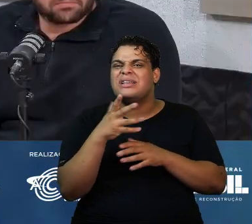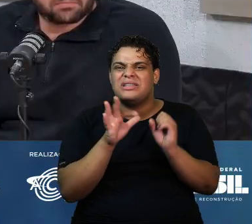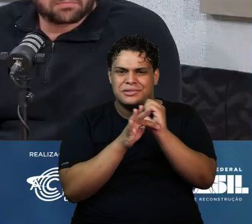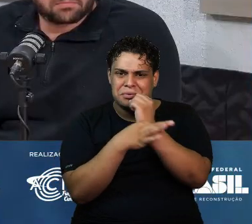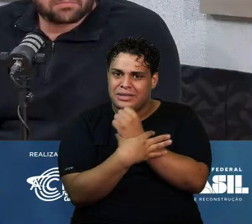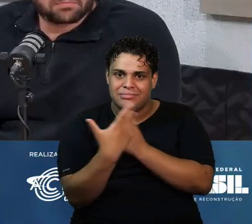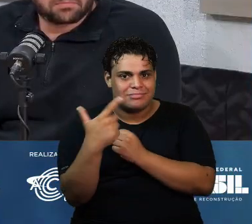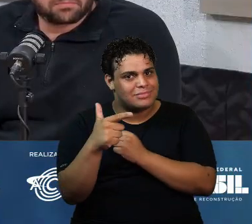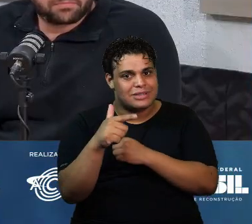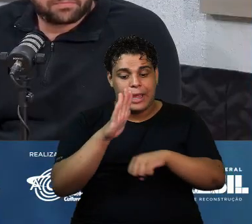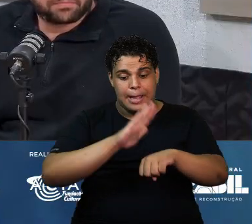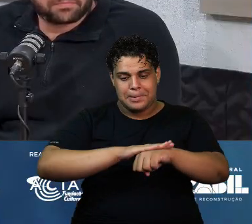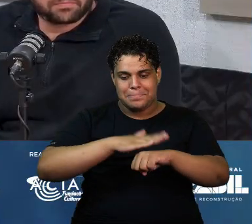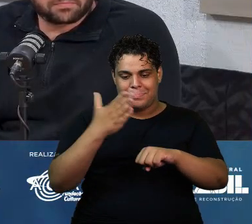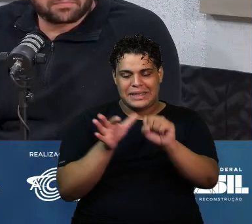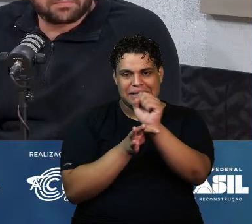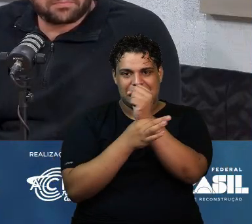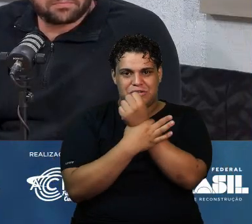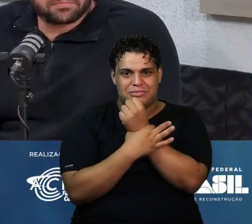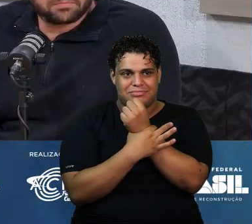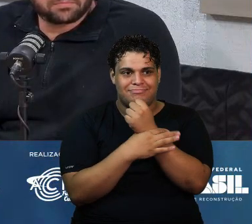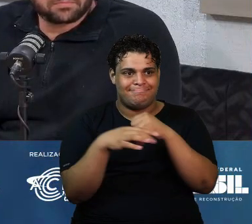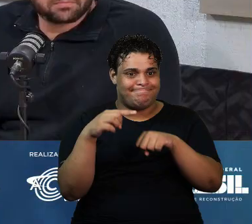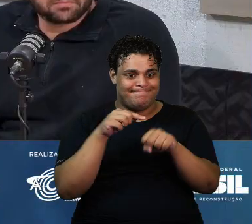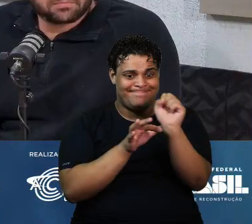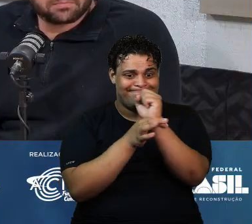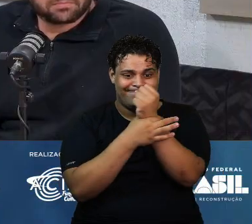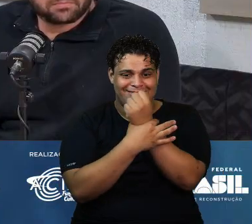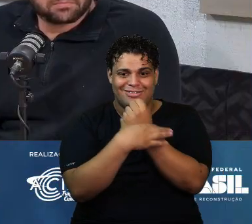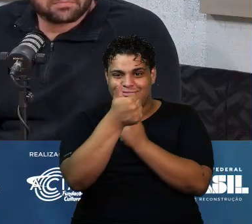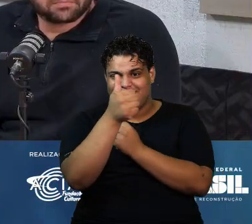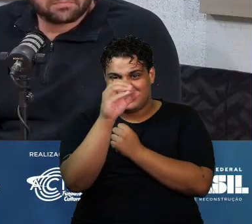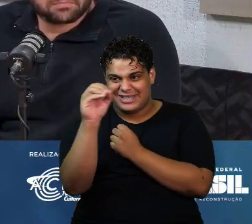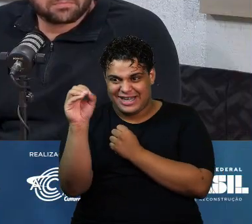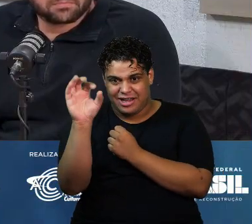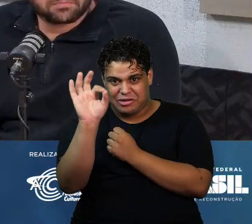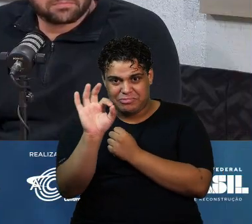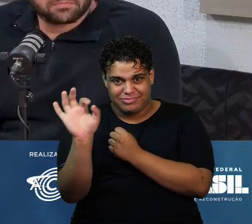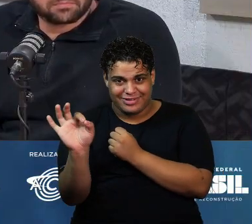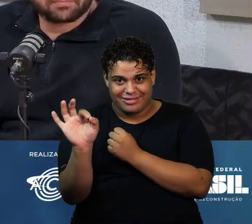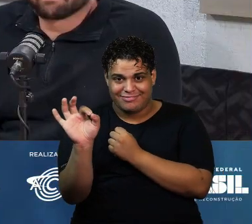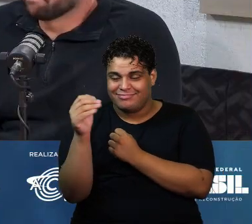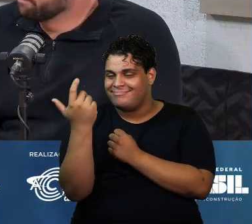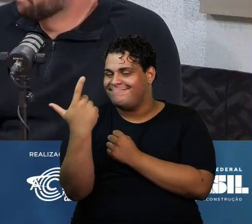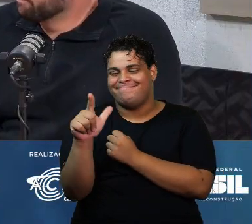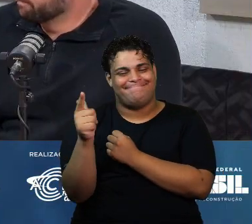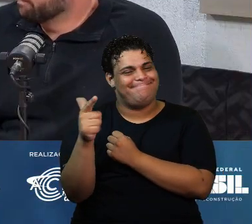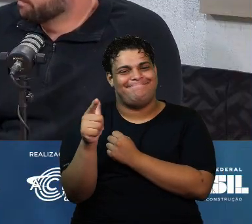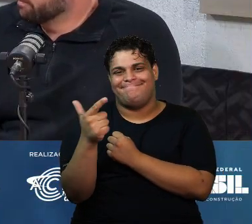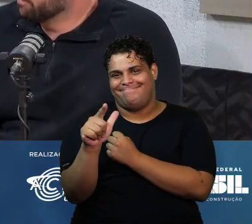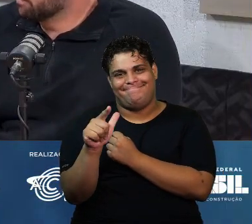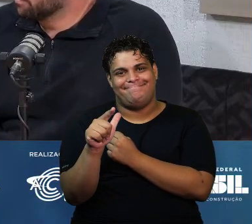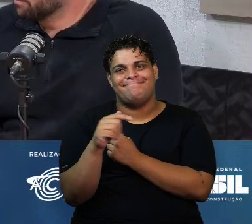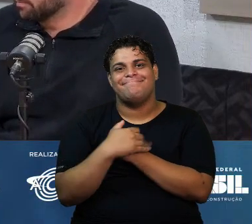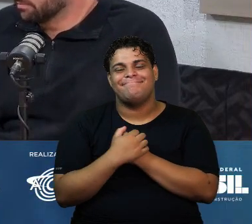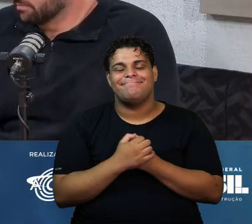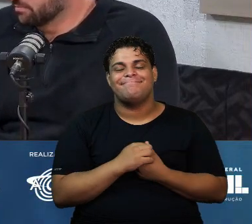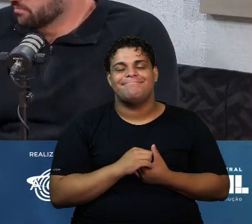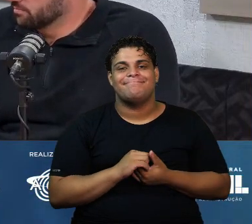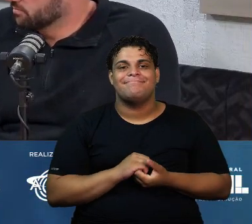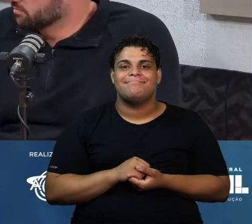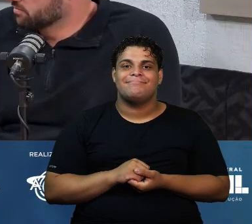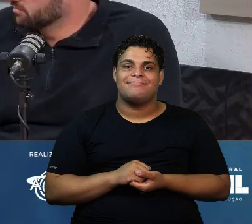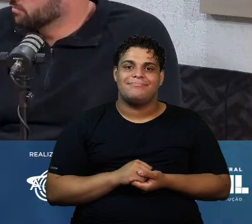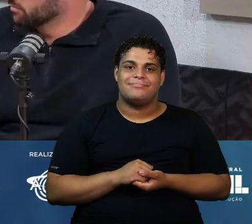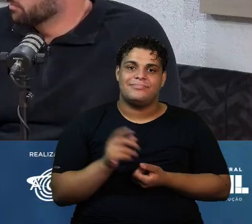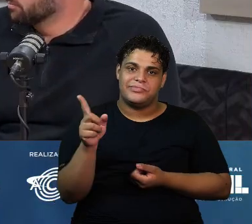mais seguro, a gente nunca fala que está seguro, porque com relação à água não existe segurança absoluta. Então, o termo correto é a gente